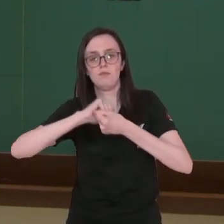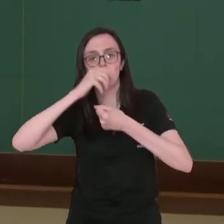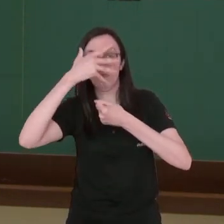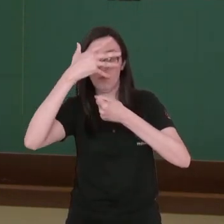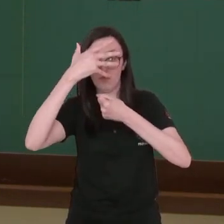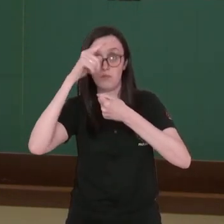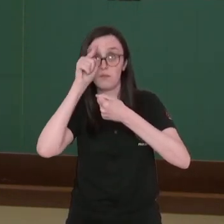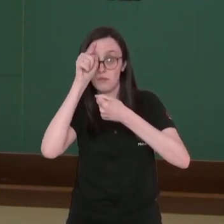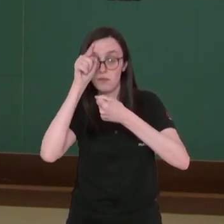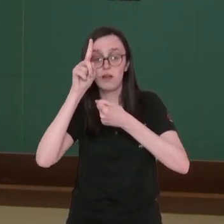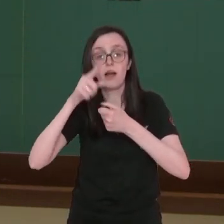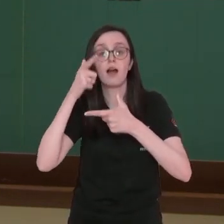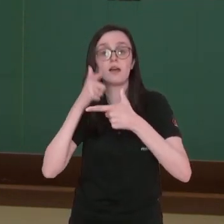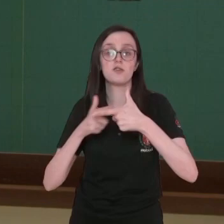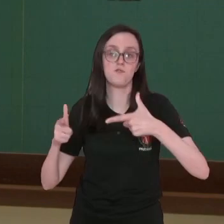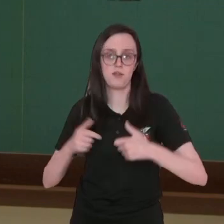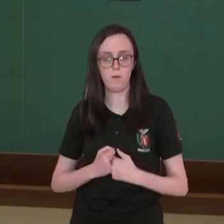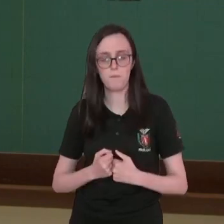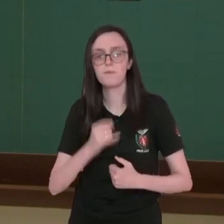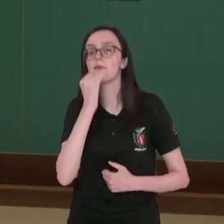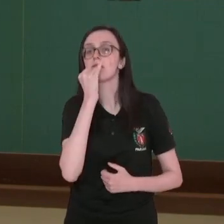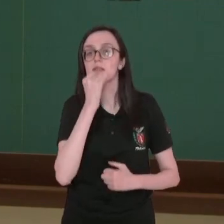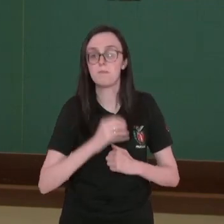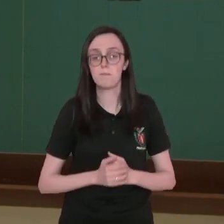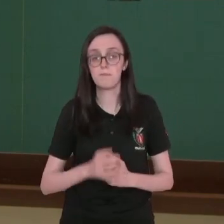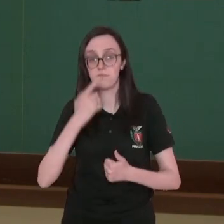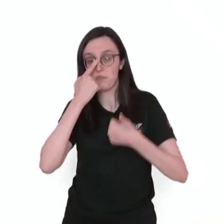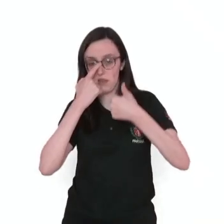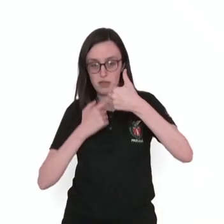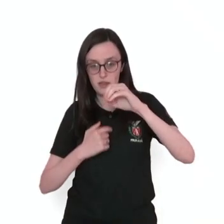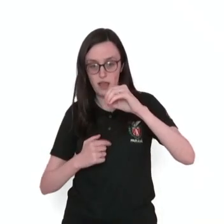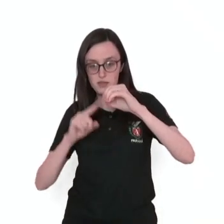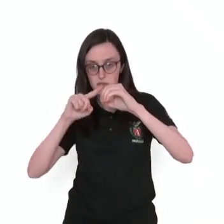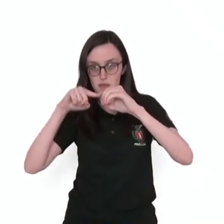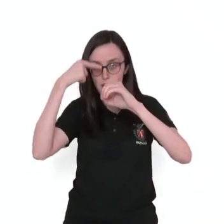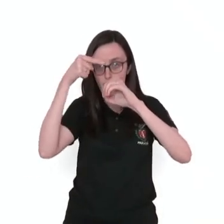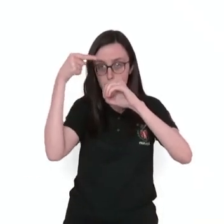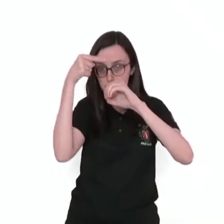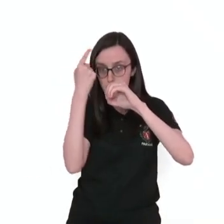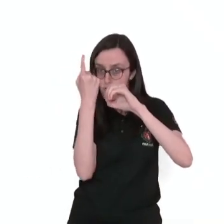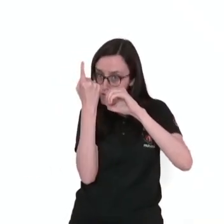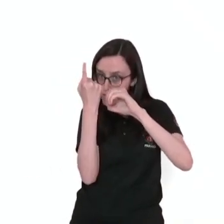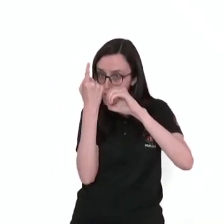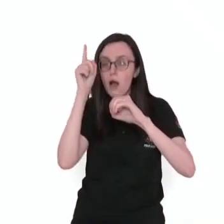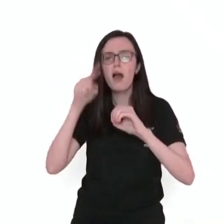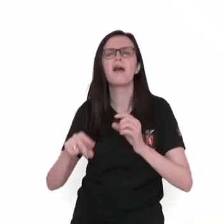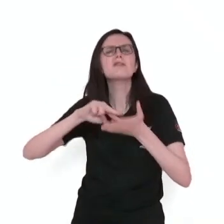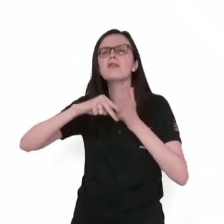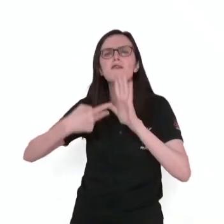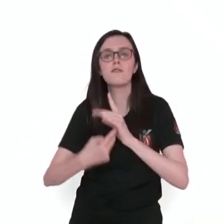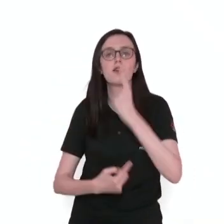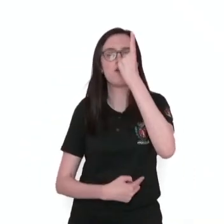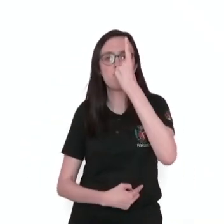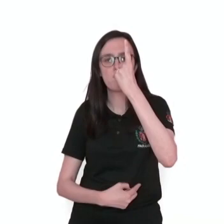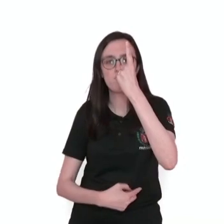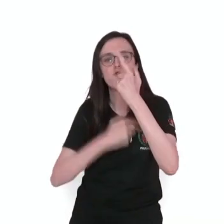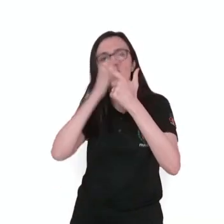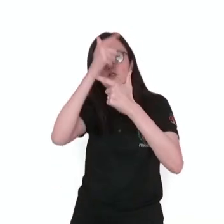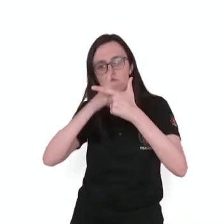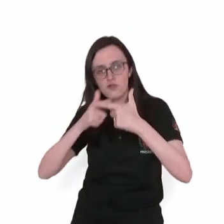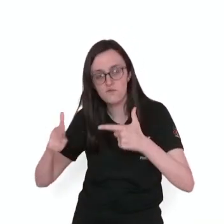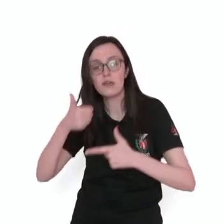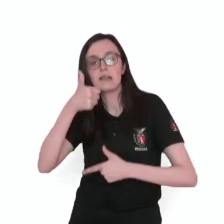uma divisão. Por exemplo, 10 elevado a menos 1, ele é 1 dividido por 10 elevado a